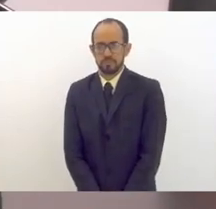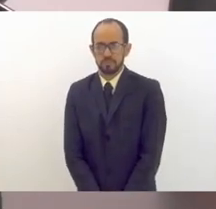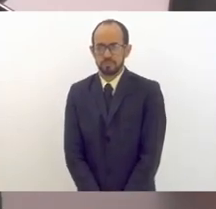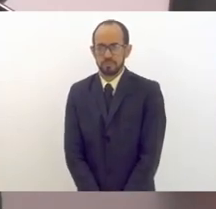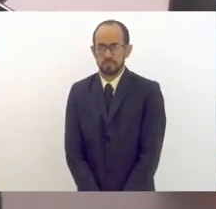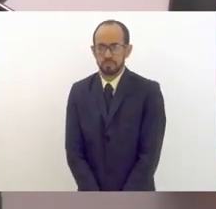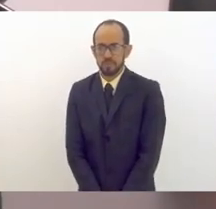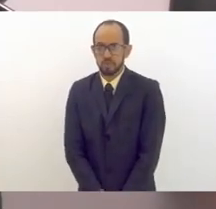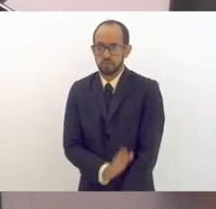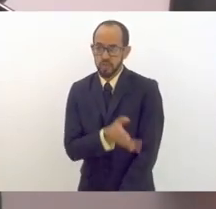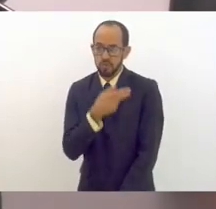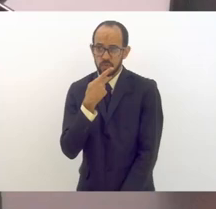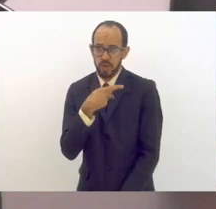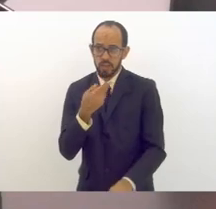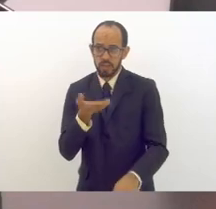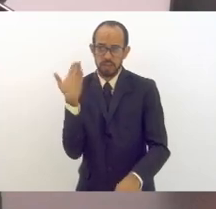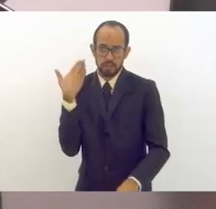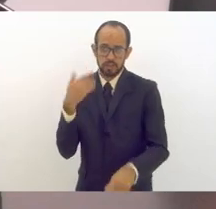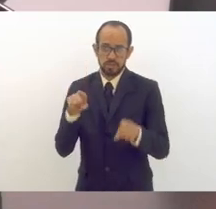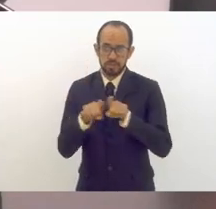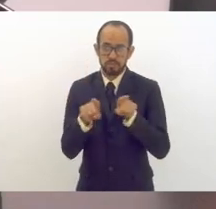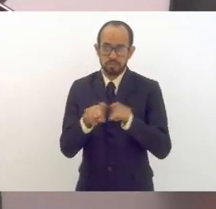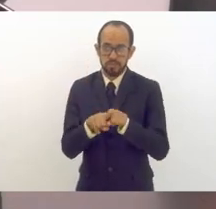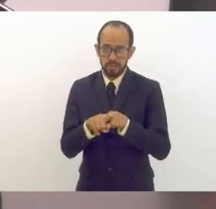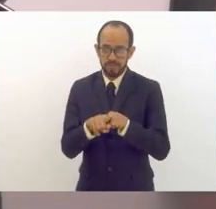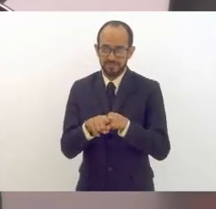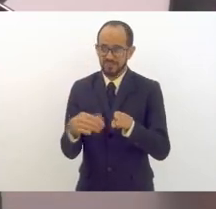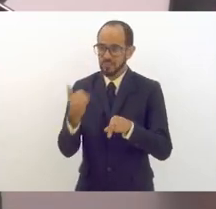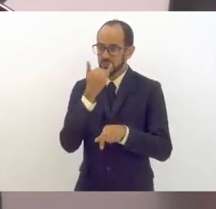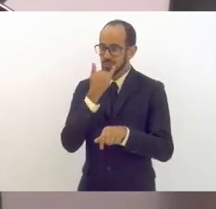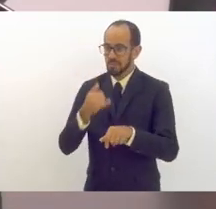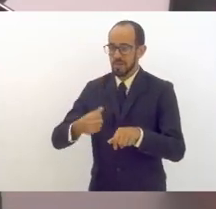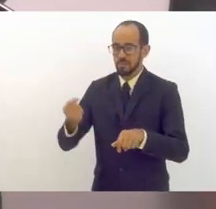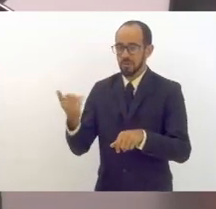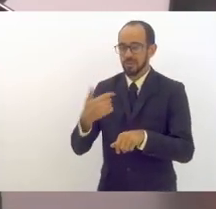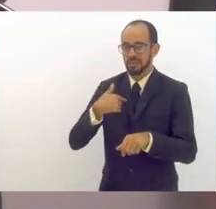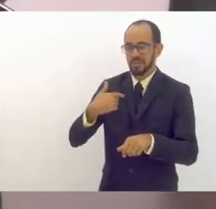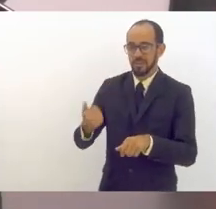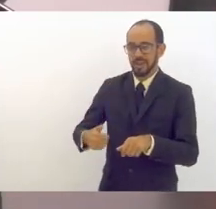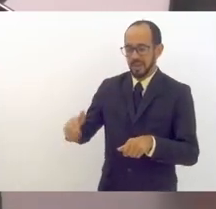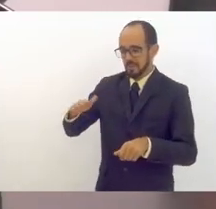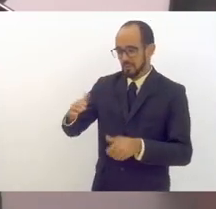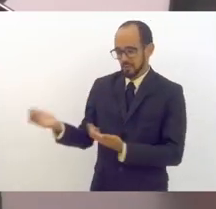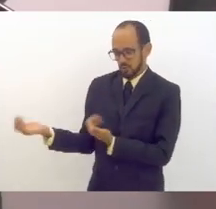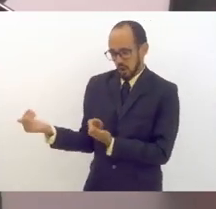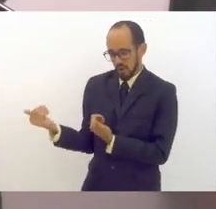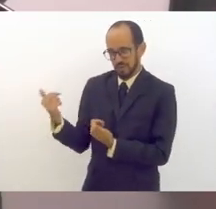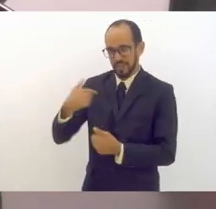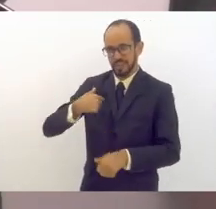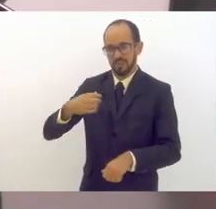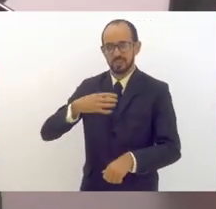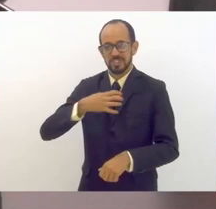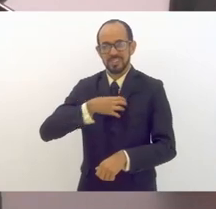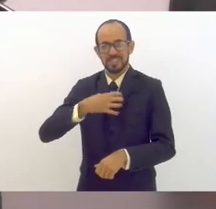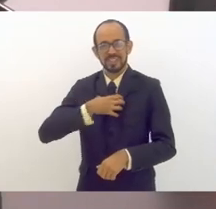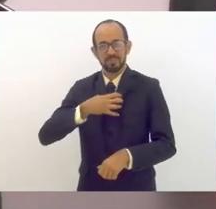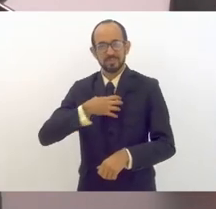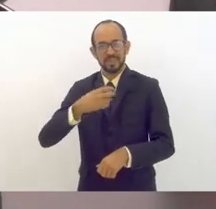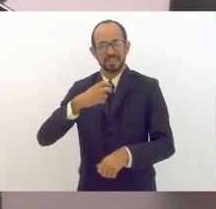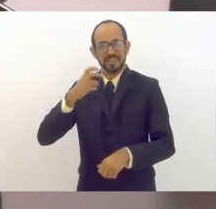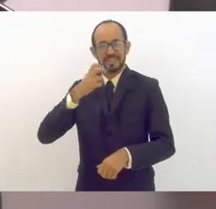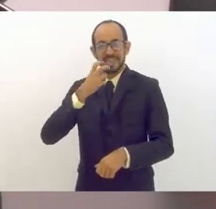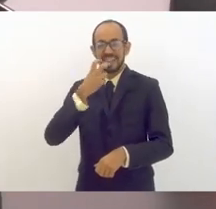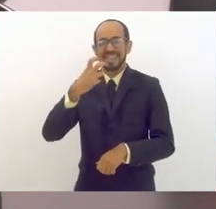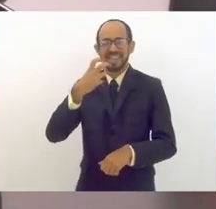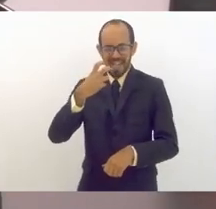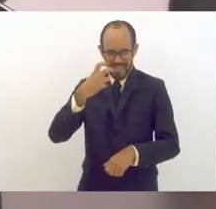Eu já disse isso em algumas outras vezes. Eu, quando mais novo, eu tinha a impressão de que eu gritava quando eu falava. Então, quando eu falo em público, eu tento falar baixo para não